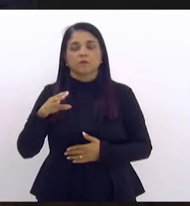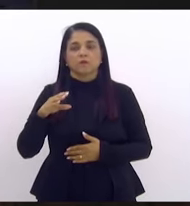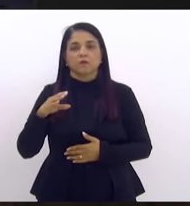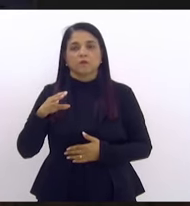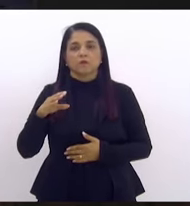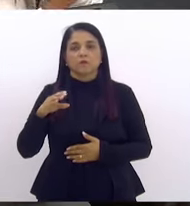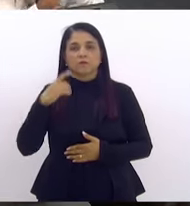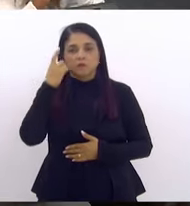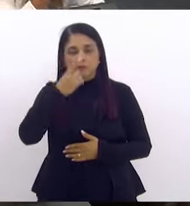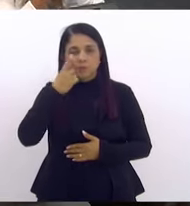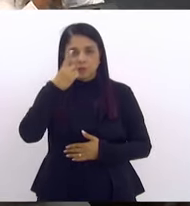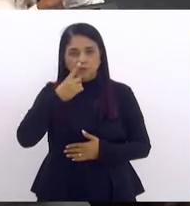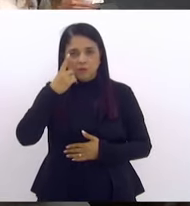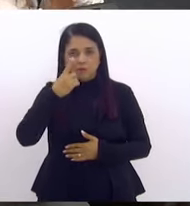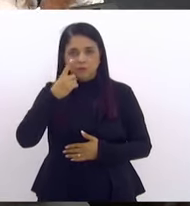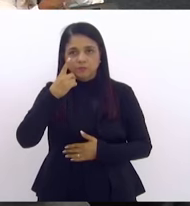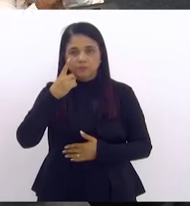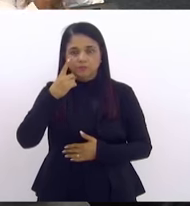deputado